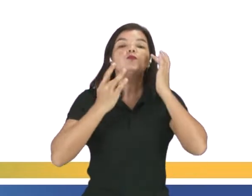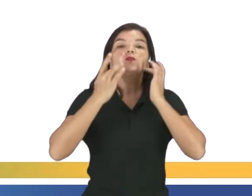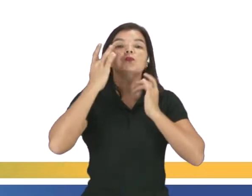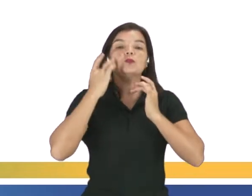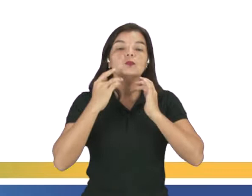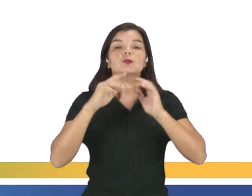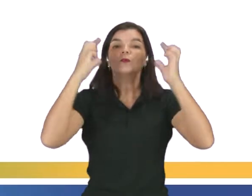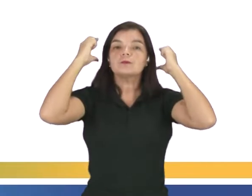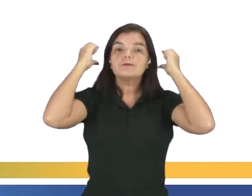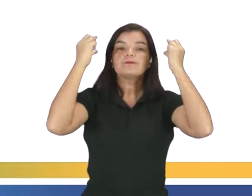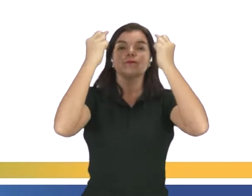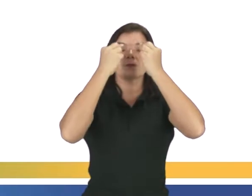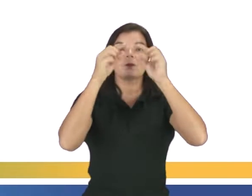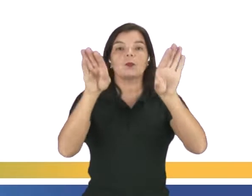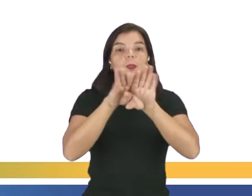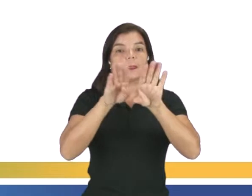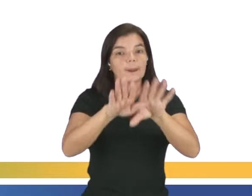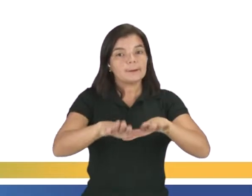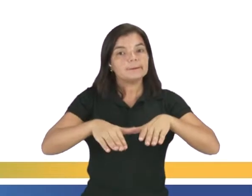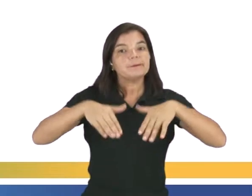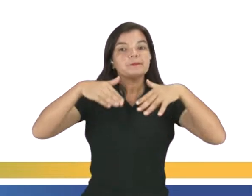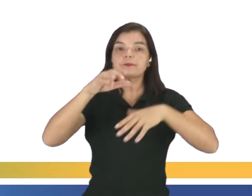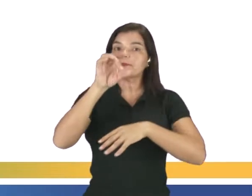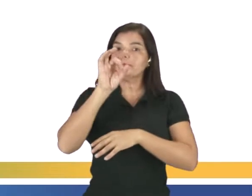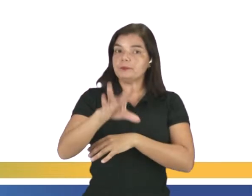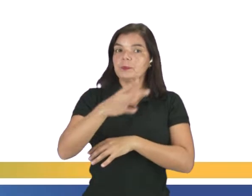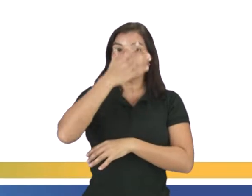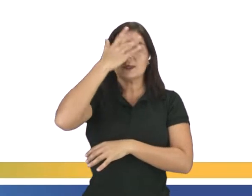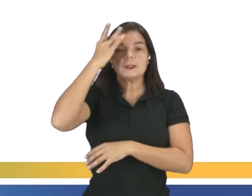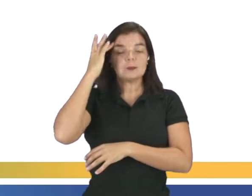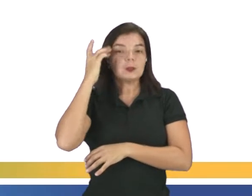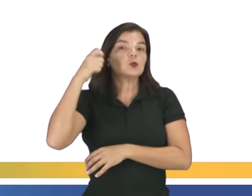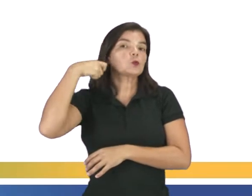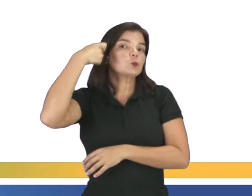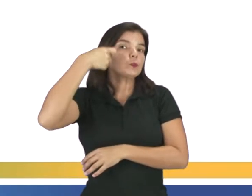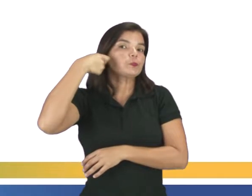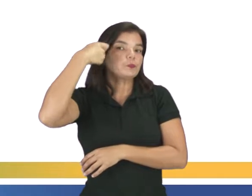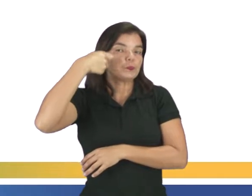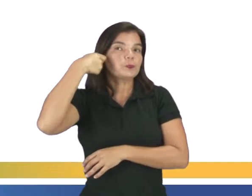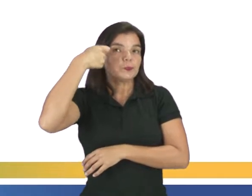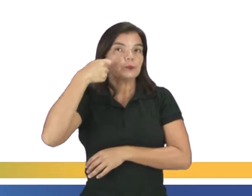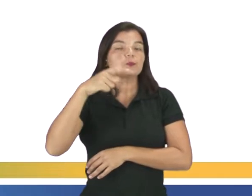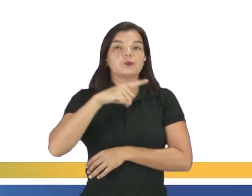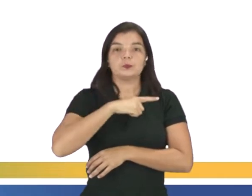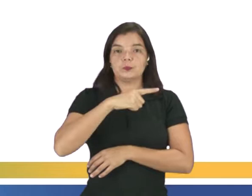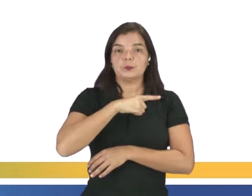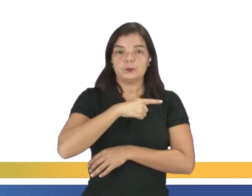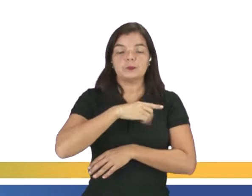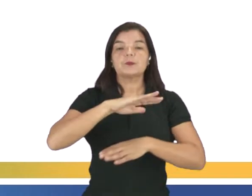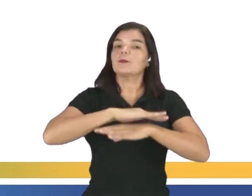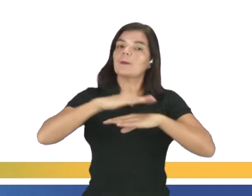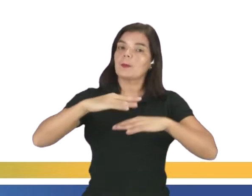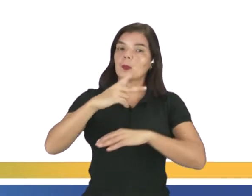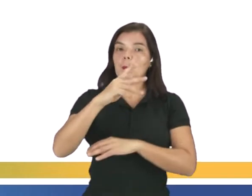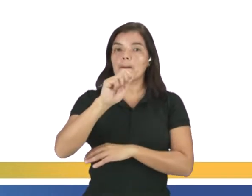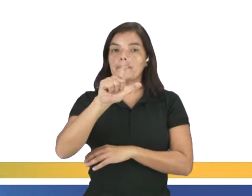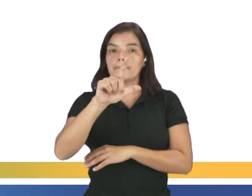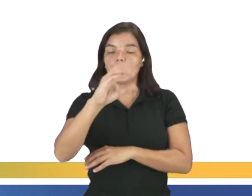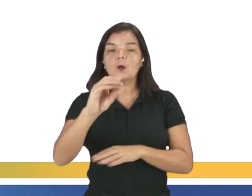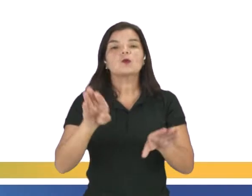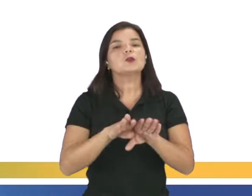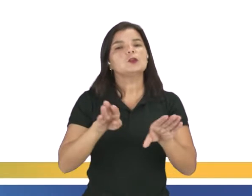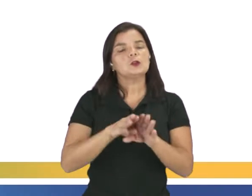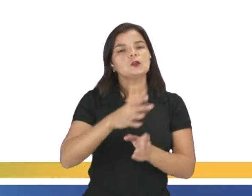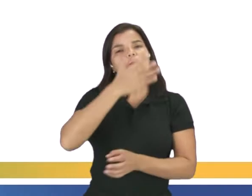anfiteatro grego. No palco principal, apenas os protagonistas ocupavam esta faixa entre o palco e o público e